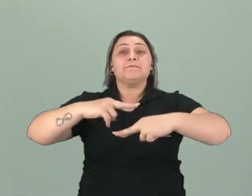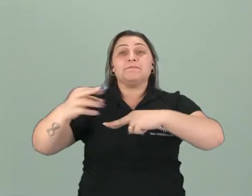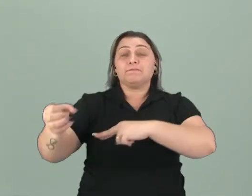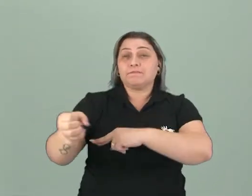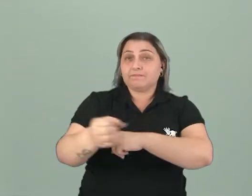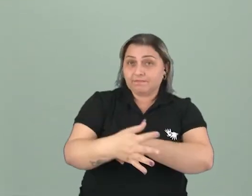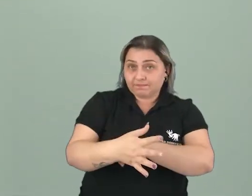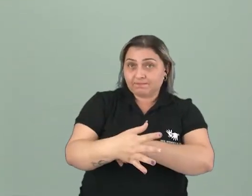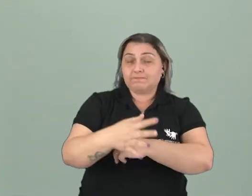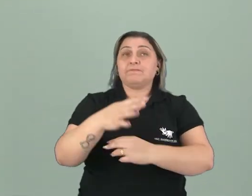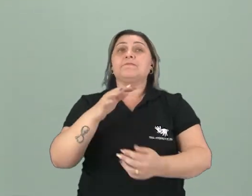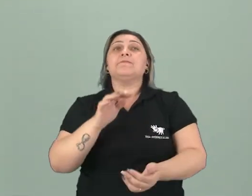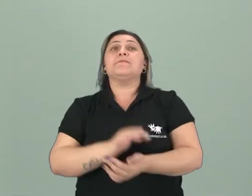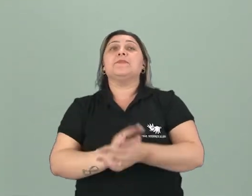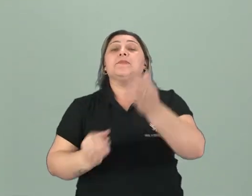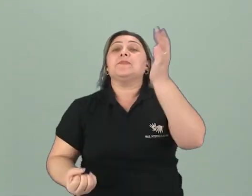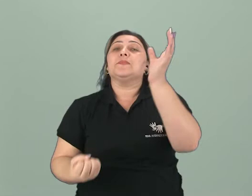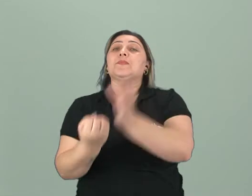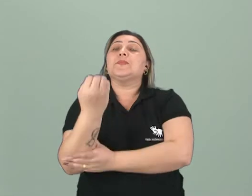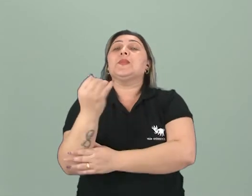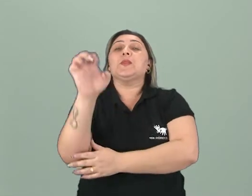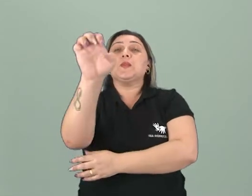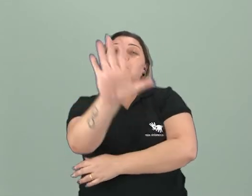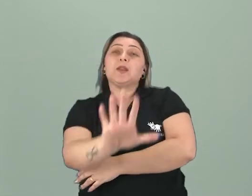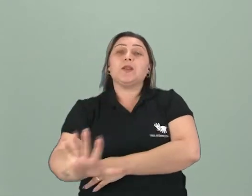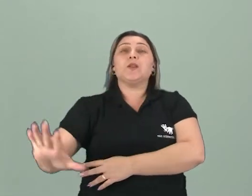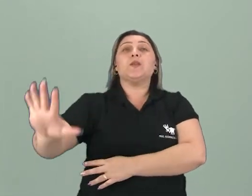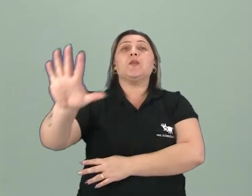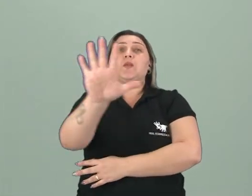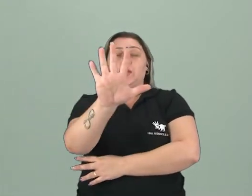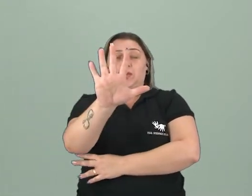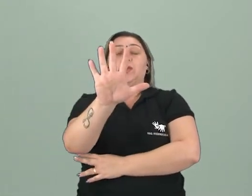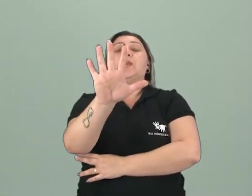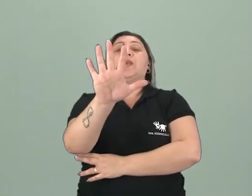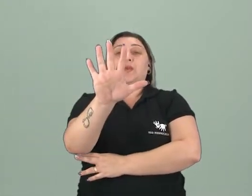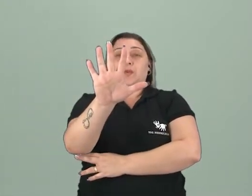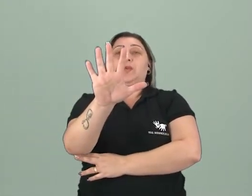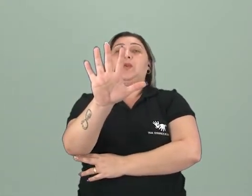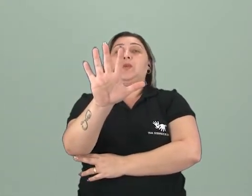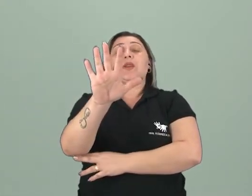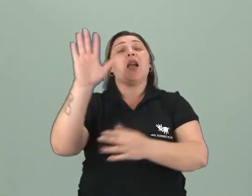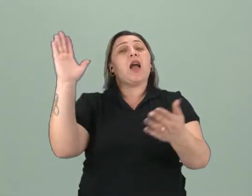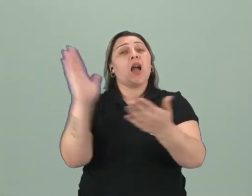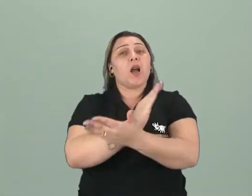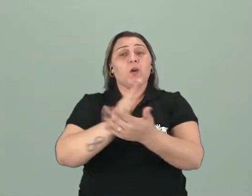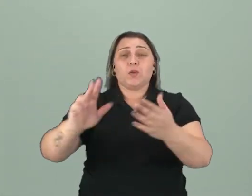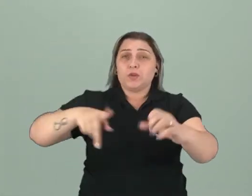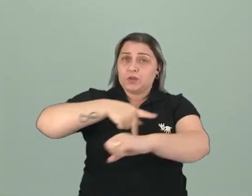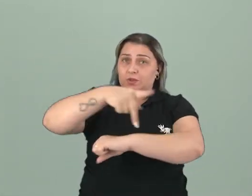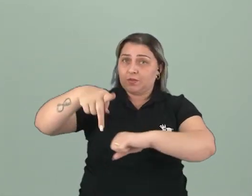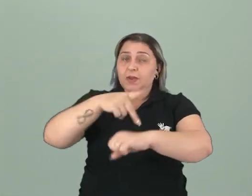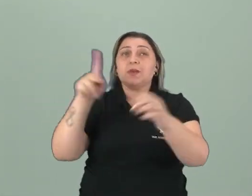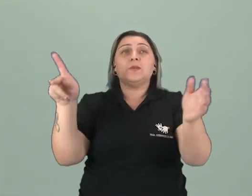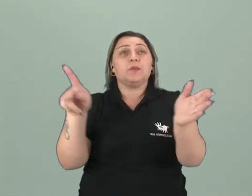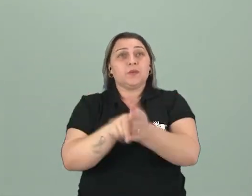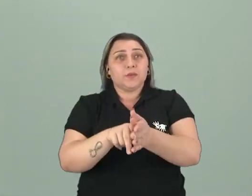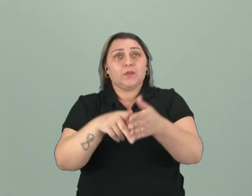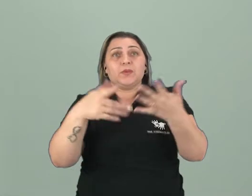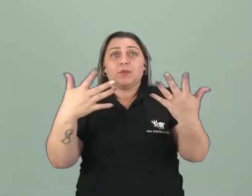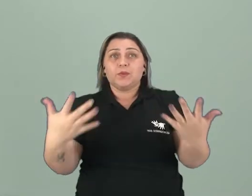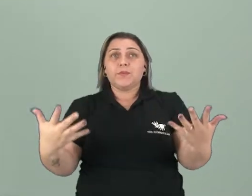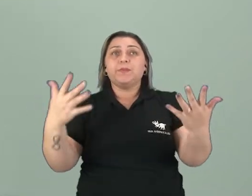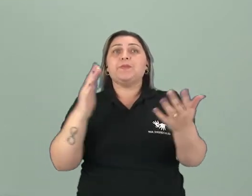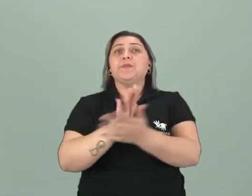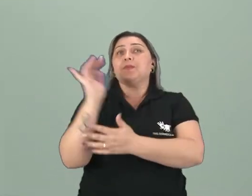O teatro renascentista surgiu na Europa, gente, se desenvolveu em alguns países específicos aí,